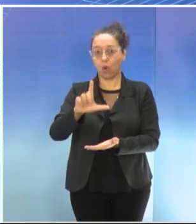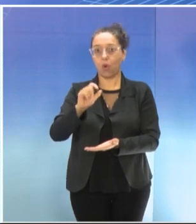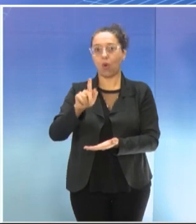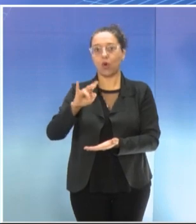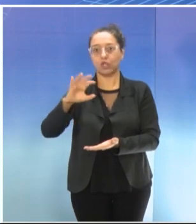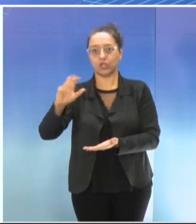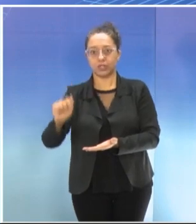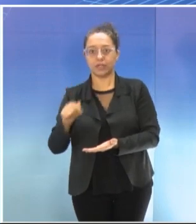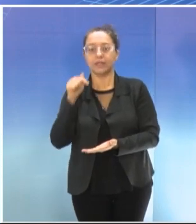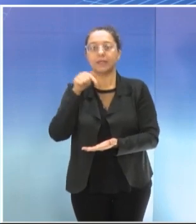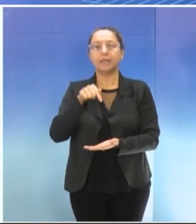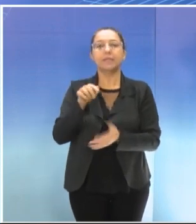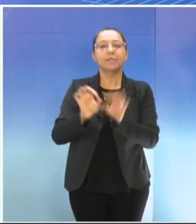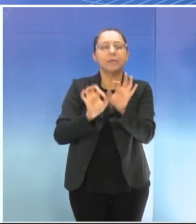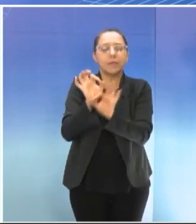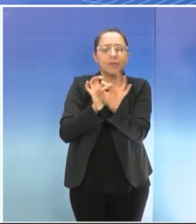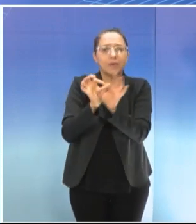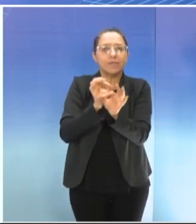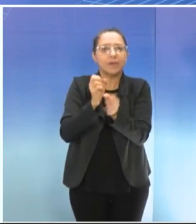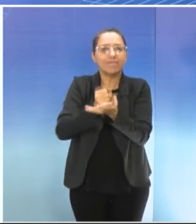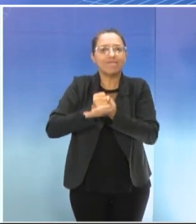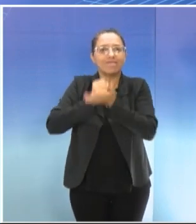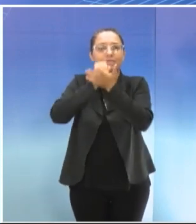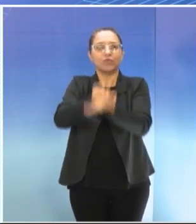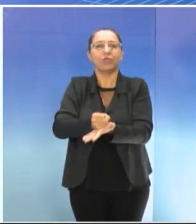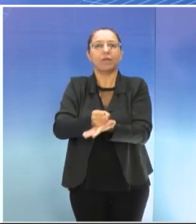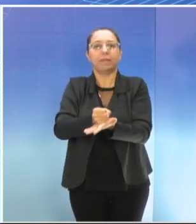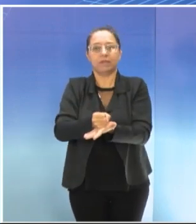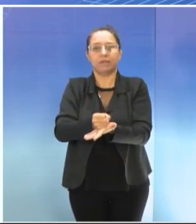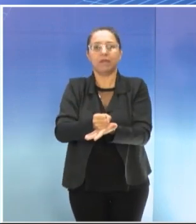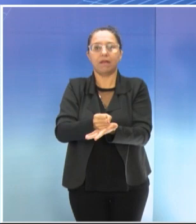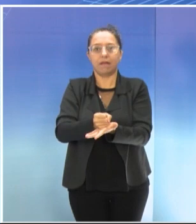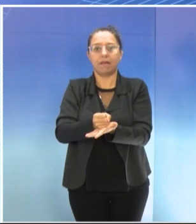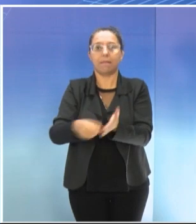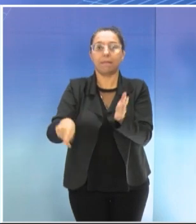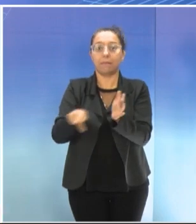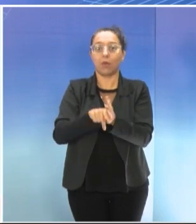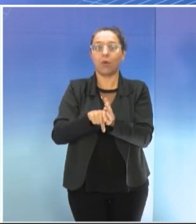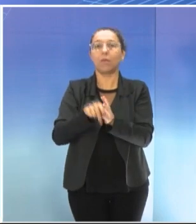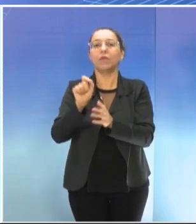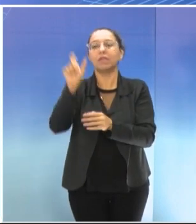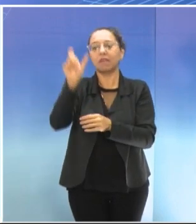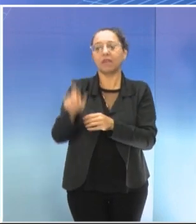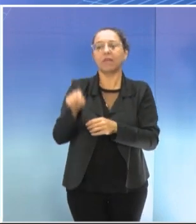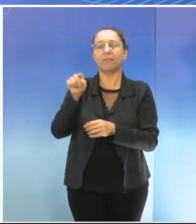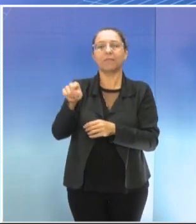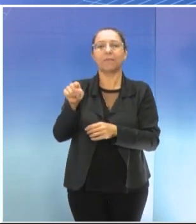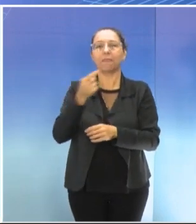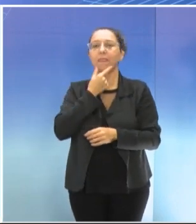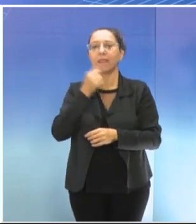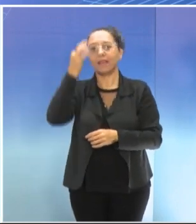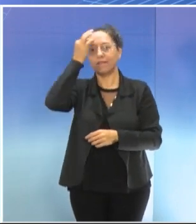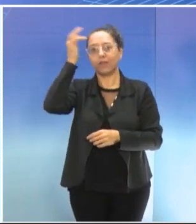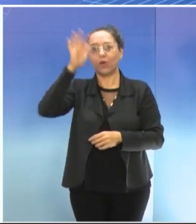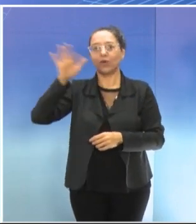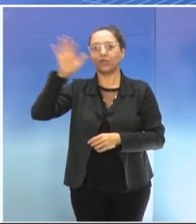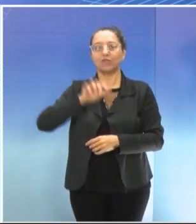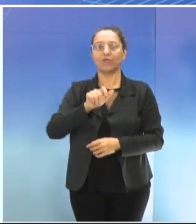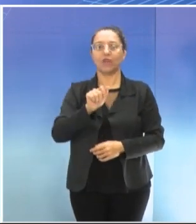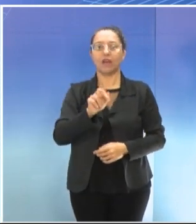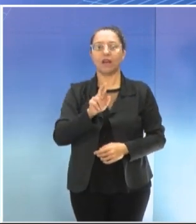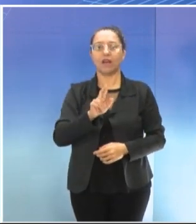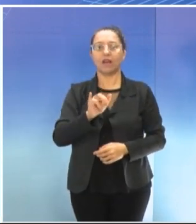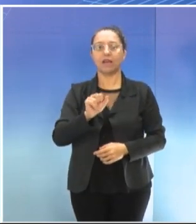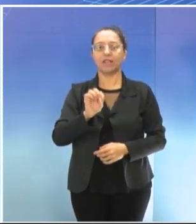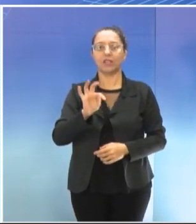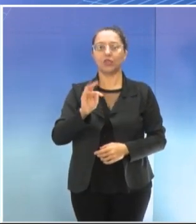chamado Suma Teológica, um livro bem grande, que ele vai fundamentar toda a fé cristã, baseado